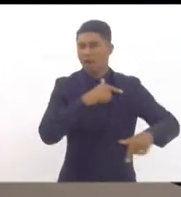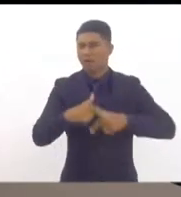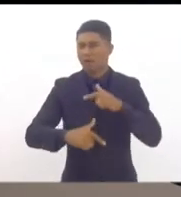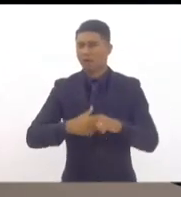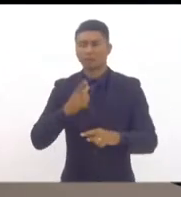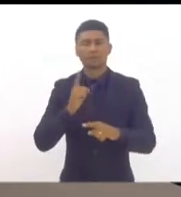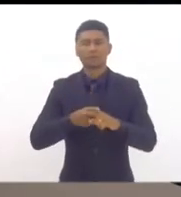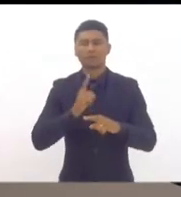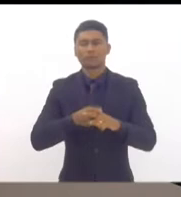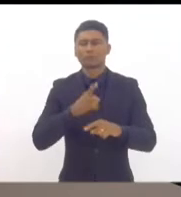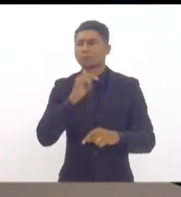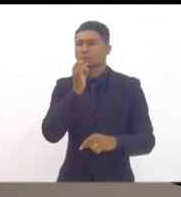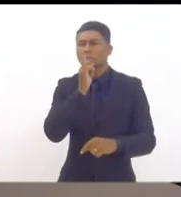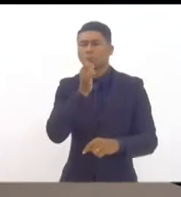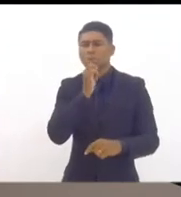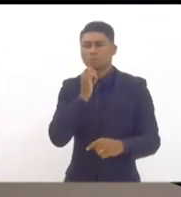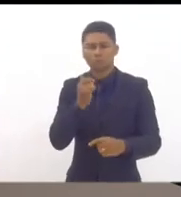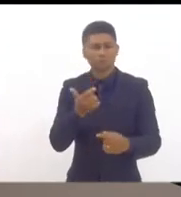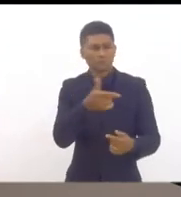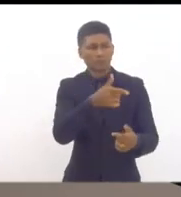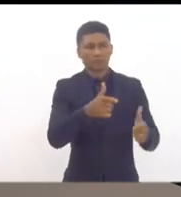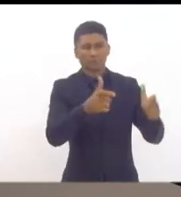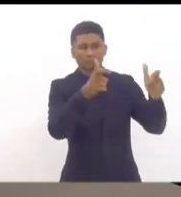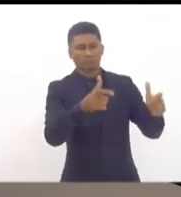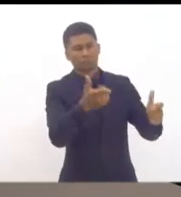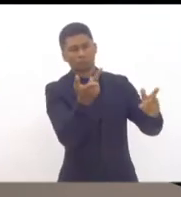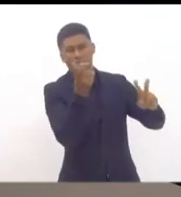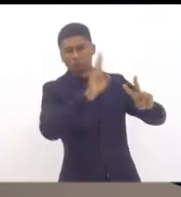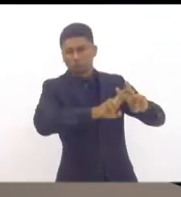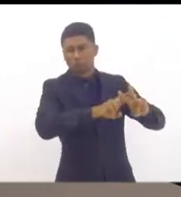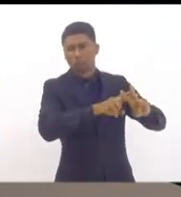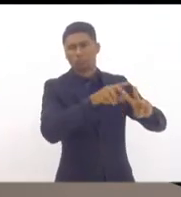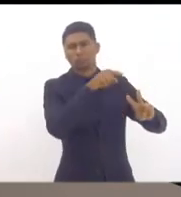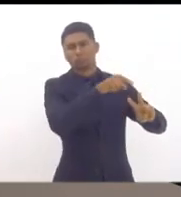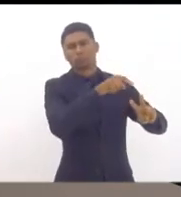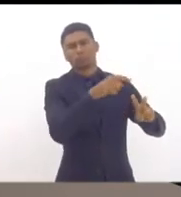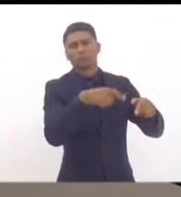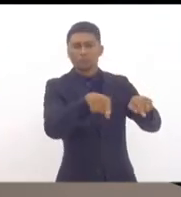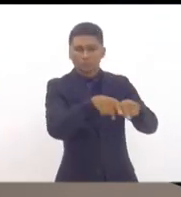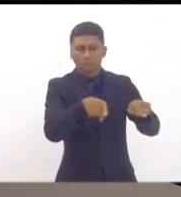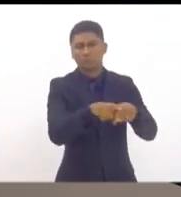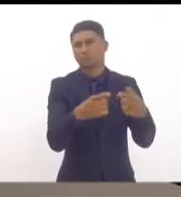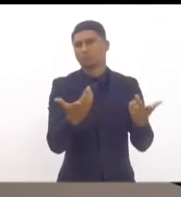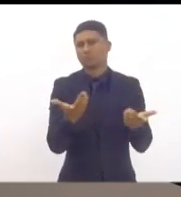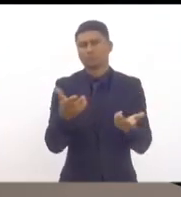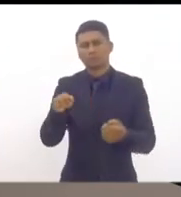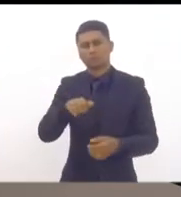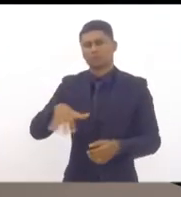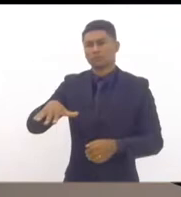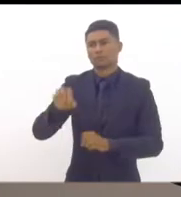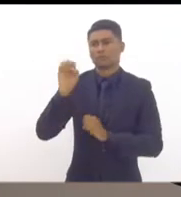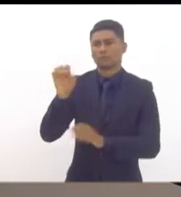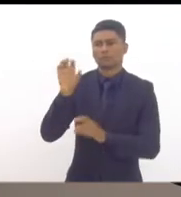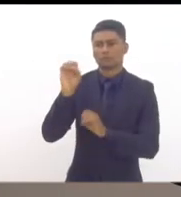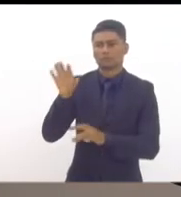privação de liberdade apenas do sistema prisional, mas também no âmbito do socioeducativo. E, dada a relevância da